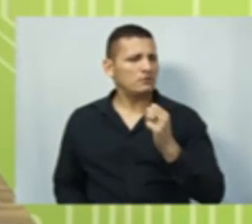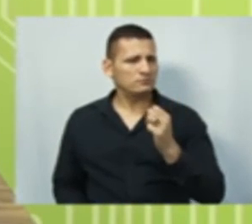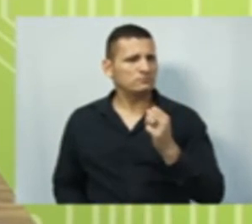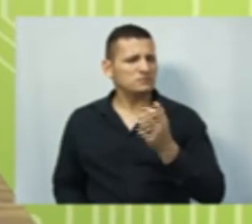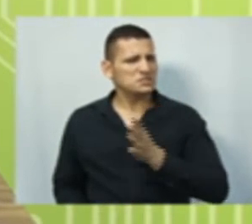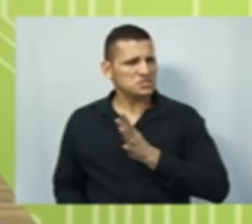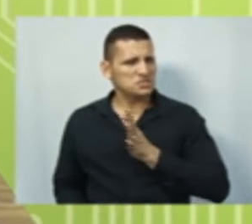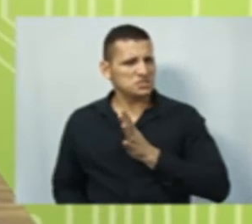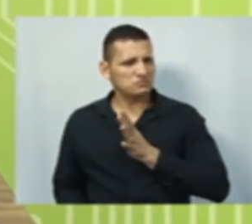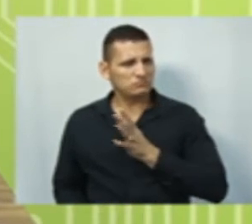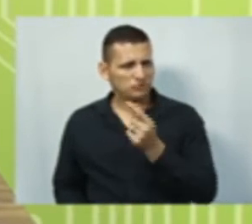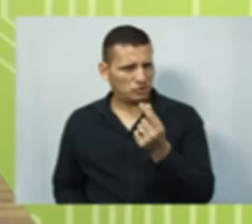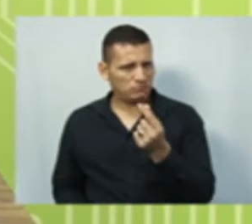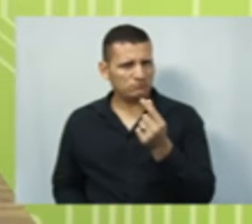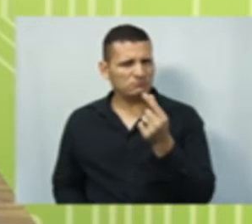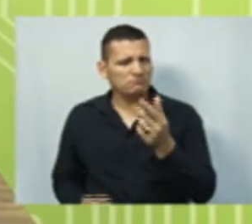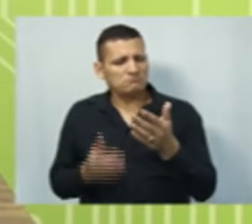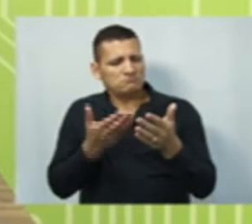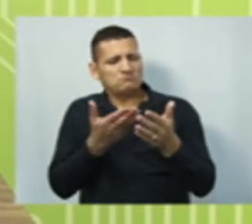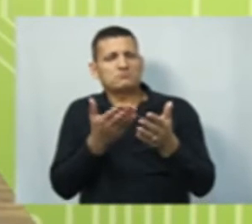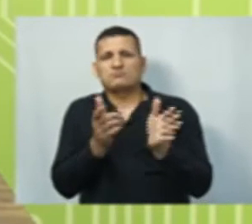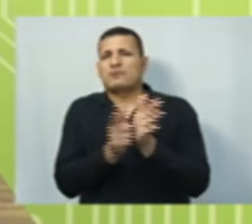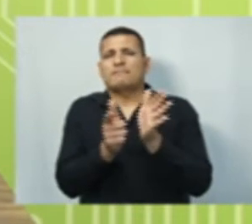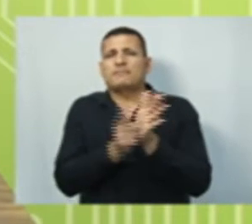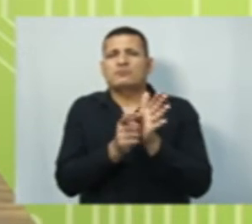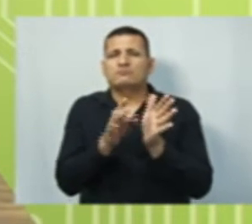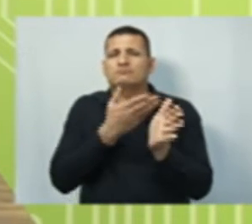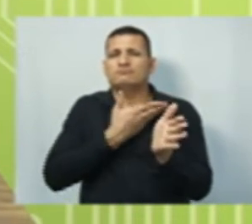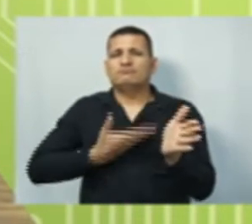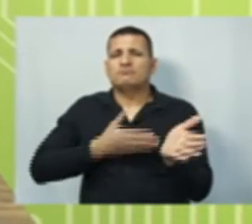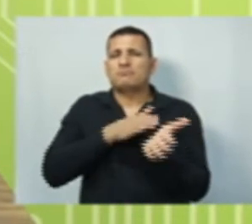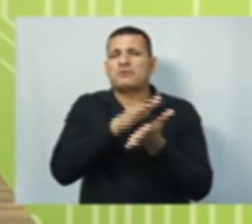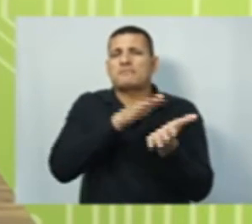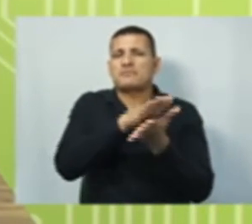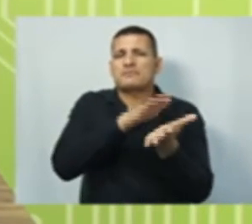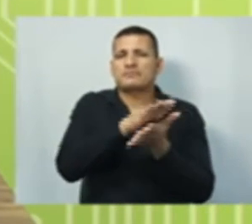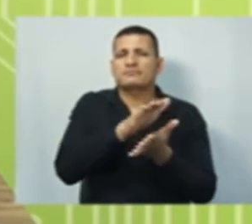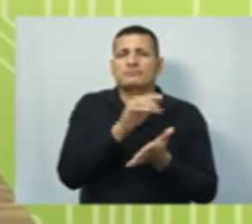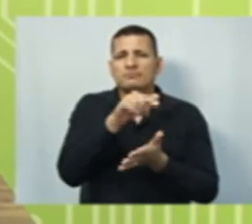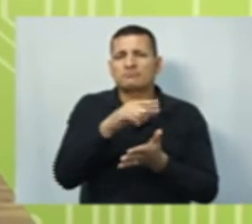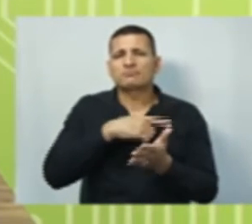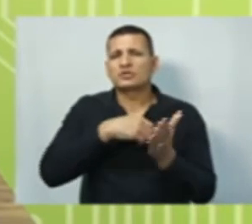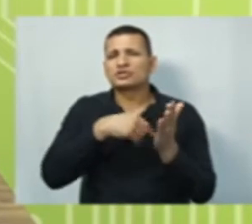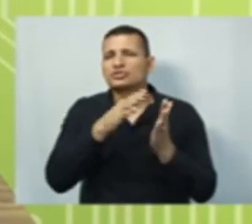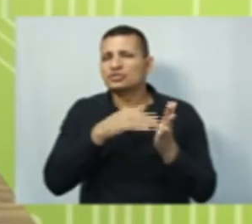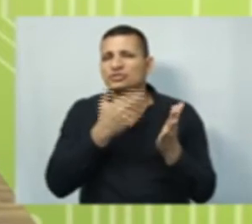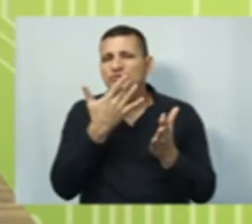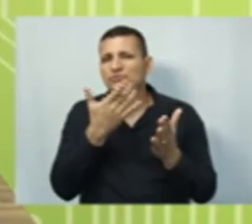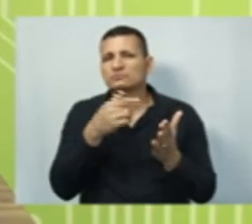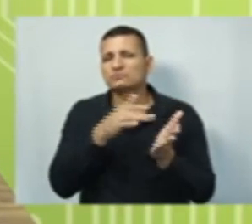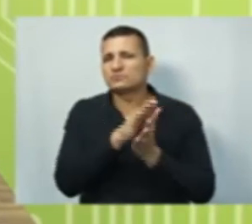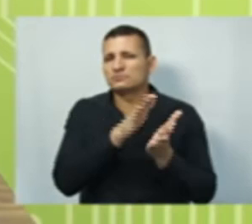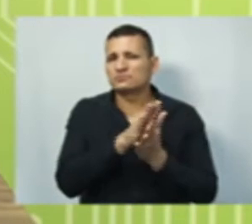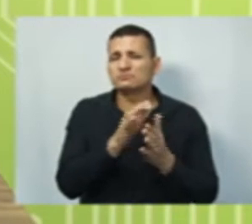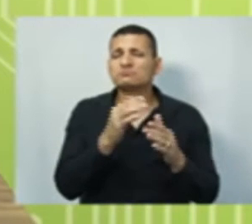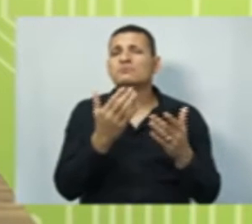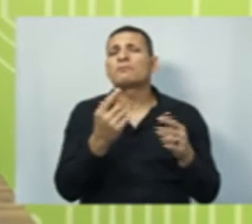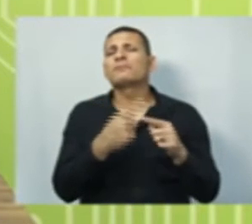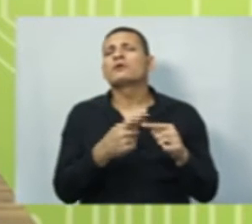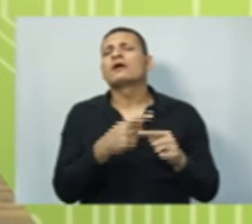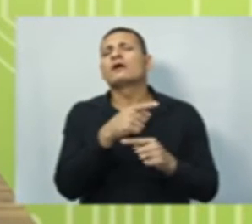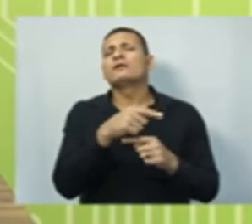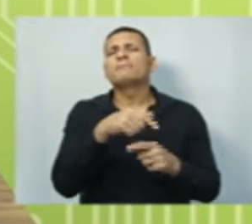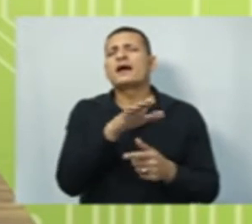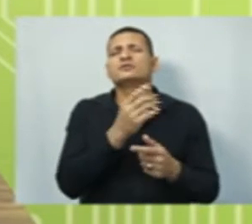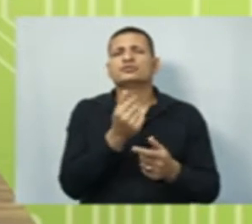é dinheiro? Dinheiro não é só um papel que o governo imprime? O governo tem um papel, ele tem a tinta, ele tem a impressora. Por que ele não imprime muito mais dinheiro,